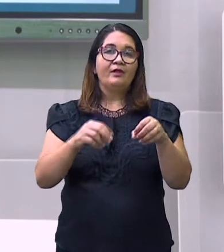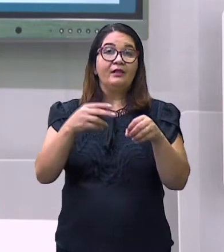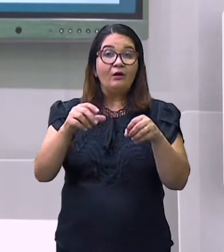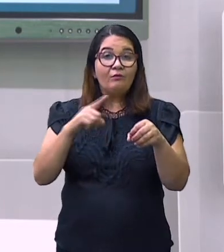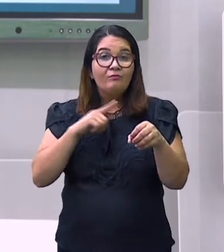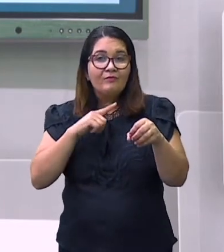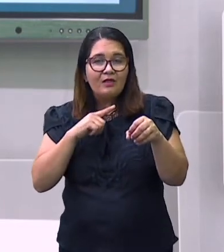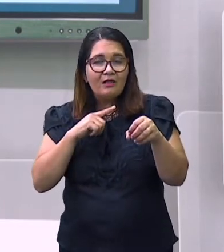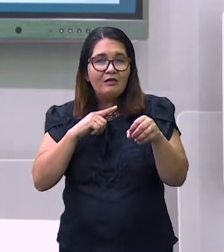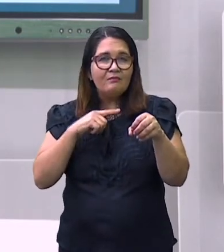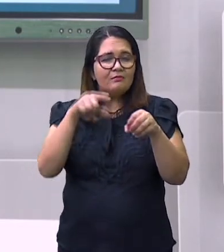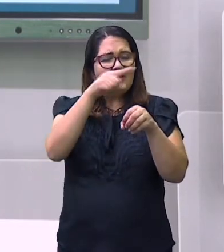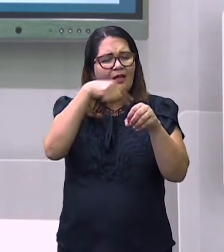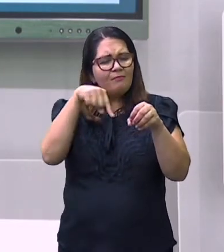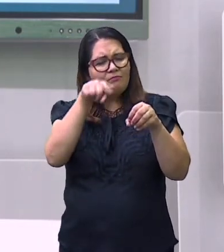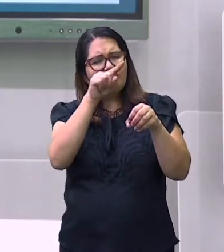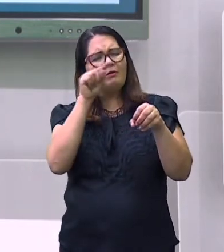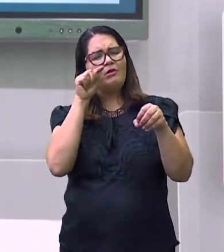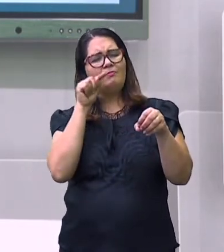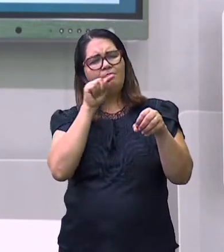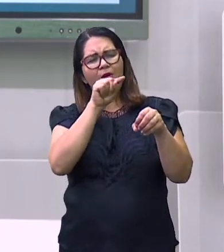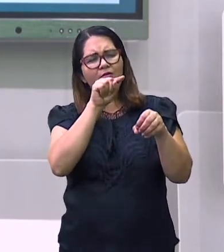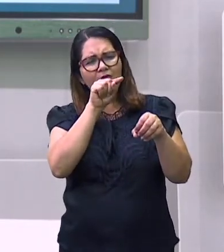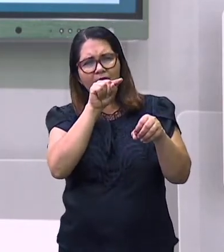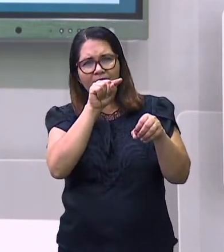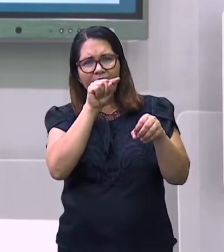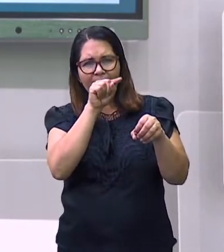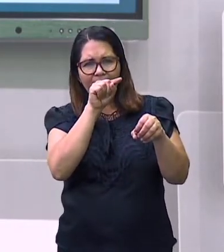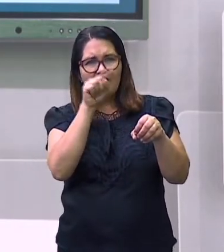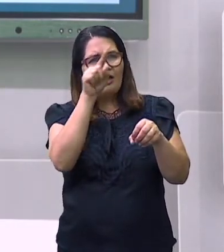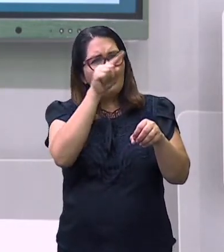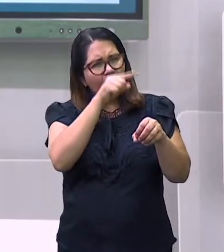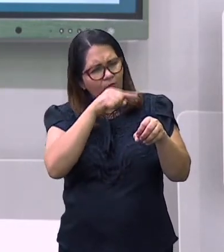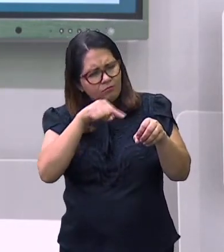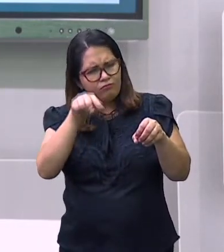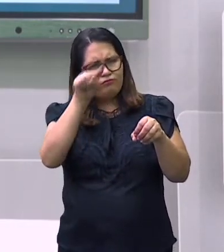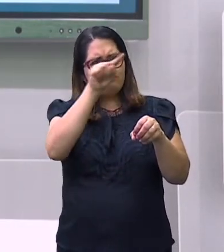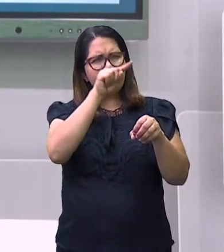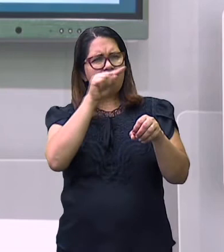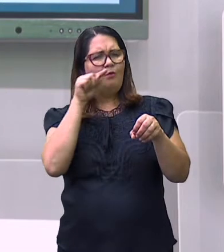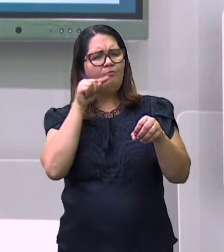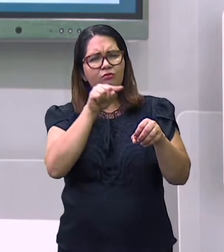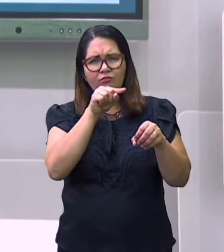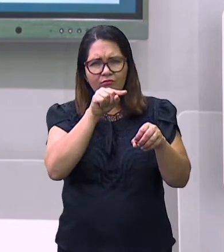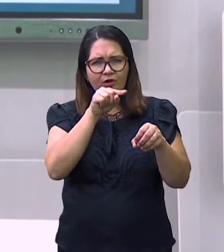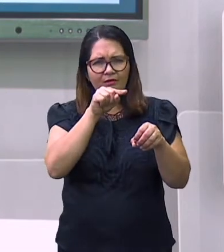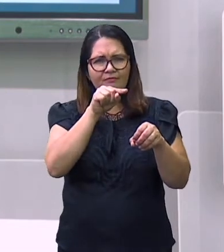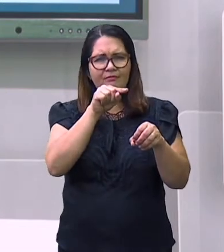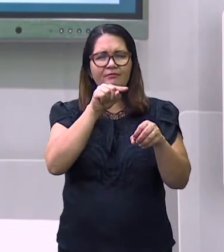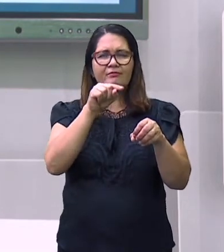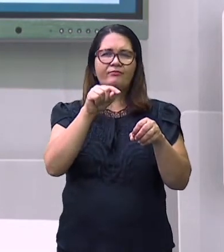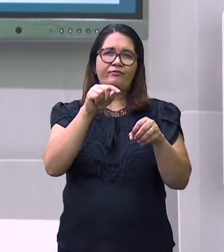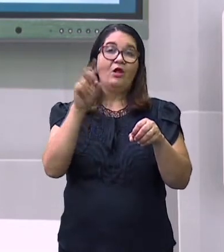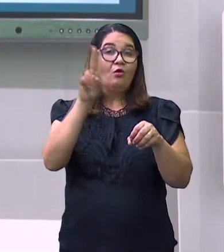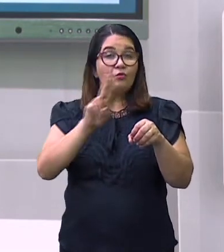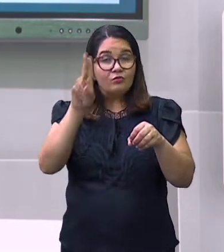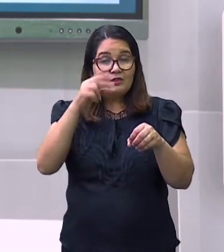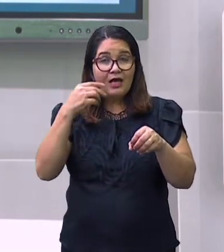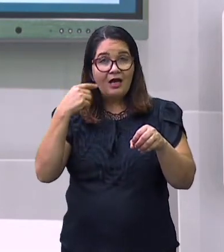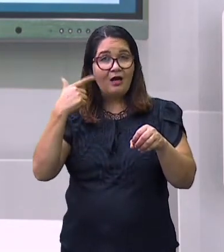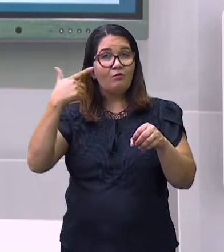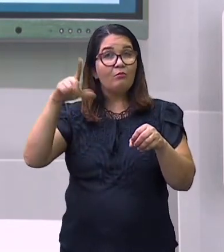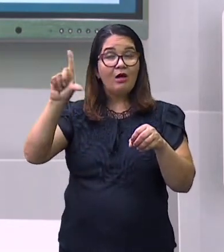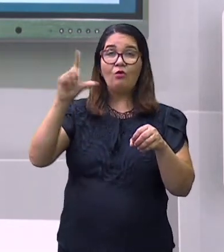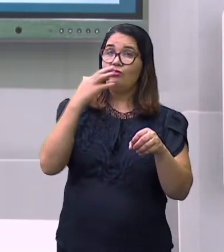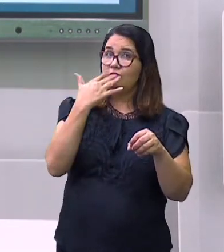bem para vocês verem, Aqui, por exemplo, para que fique bem moldado, coladinho, e eu não tenha problemas de mais